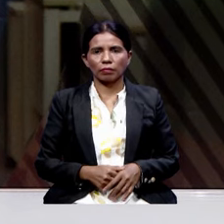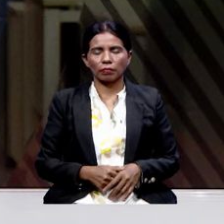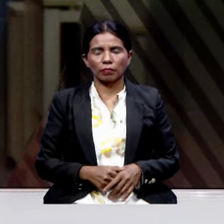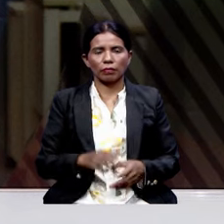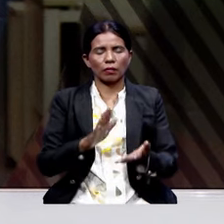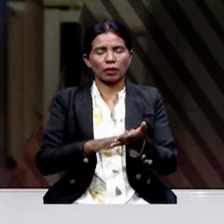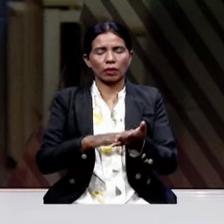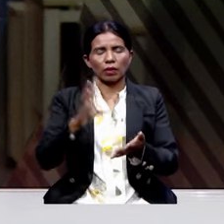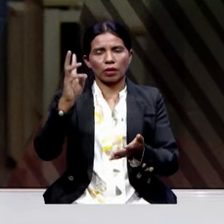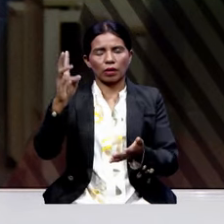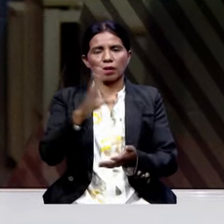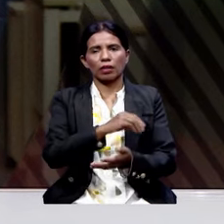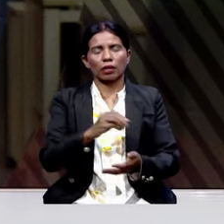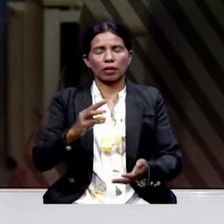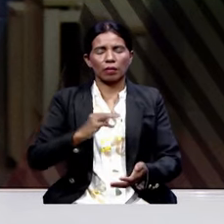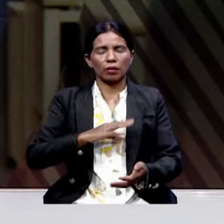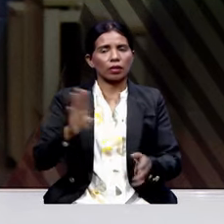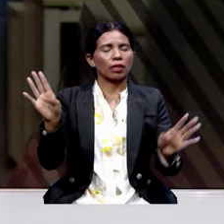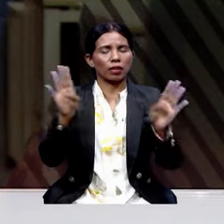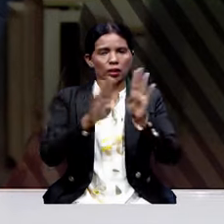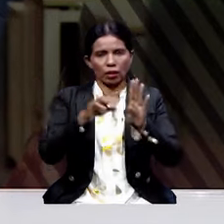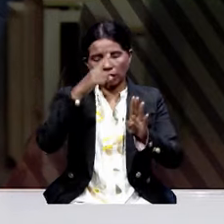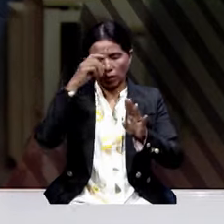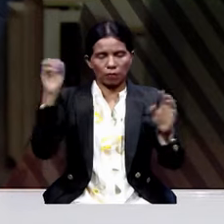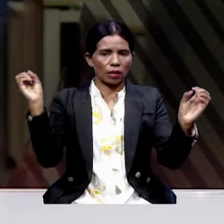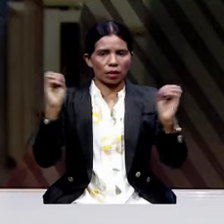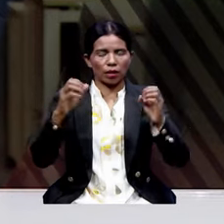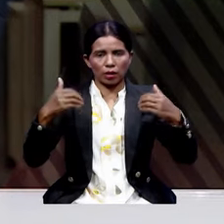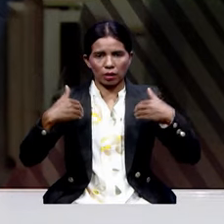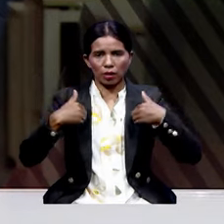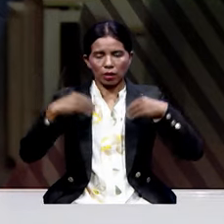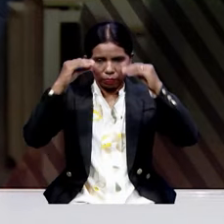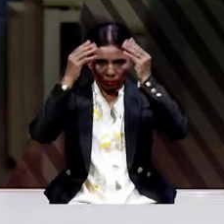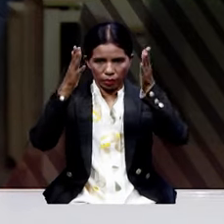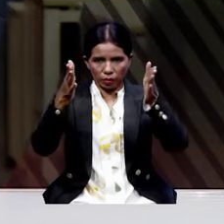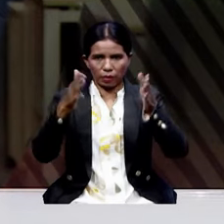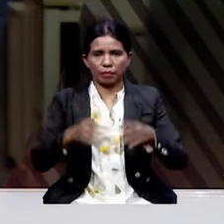Escola nen ia na Trabora ameaçada ataca, tamba falta professor.